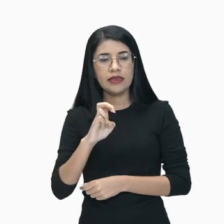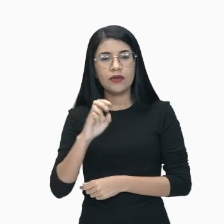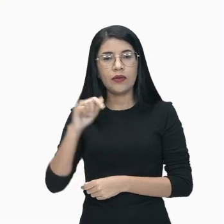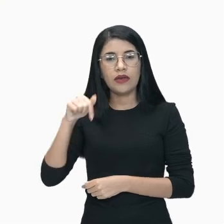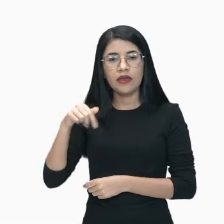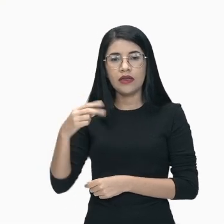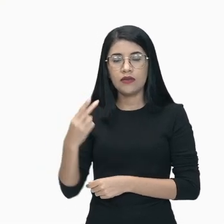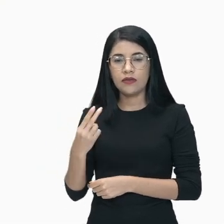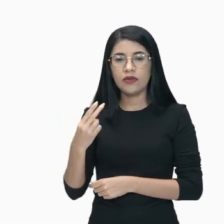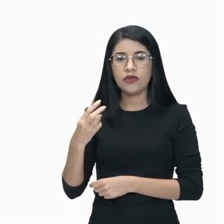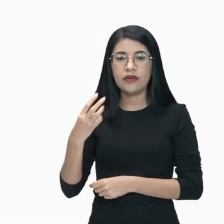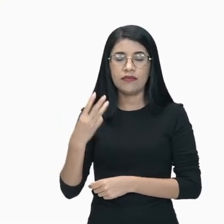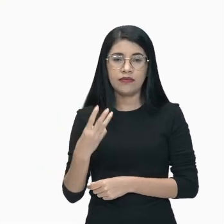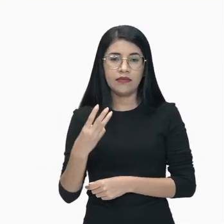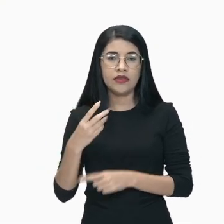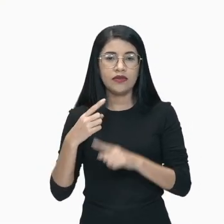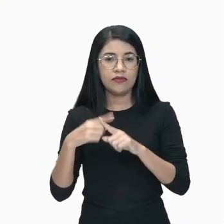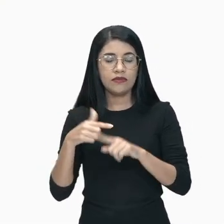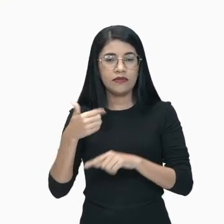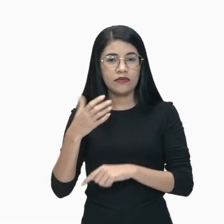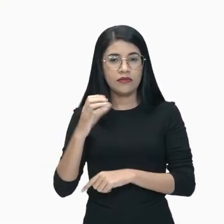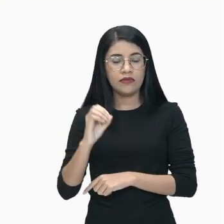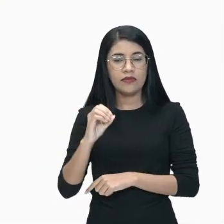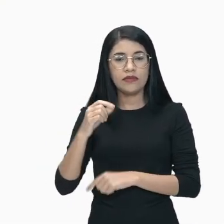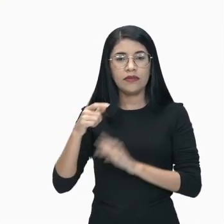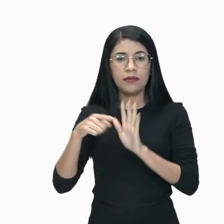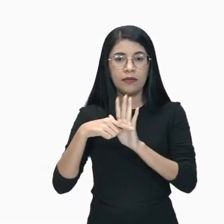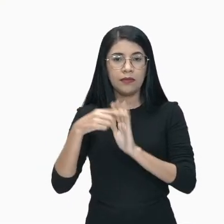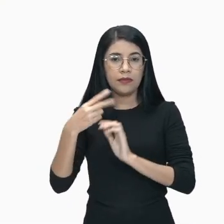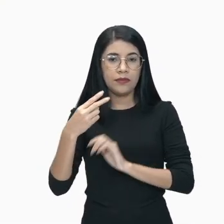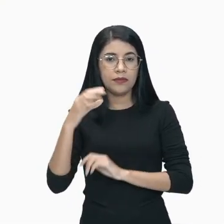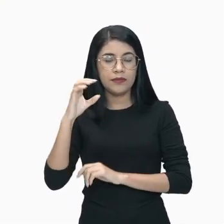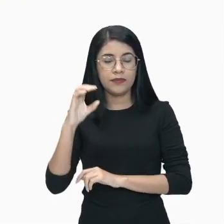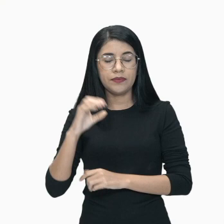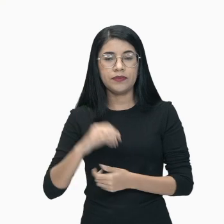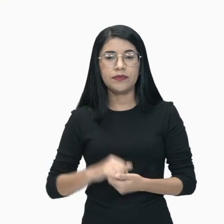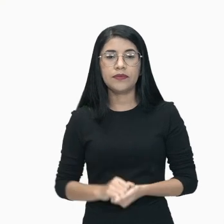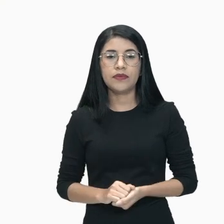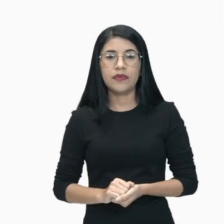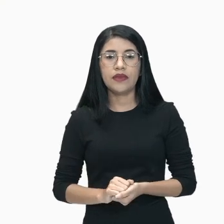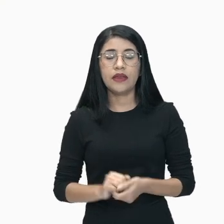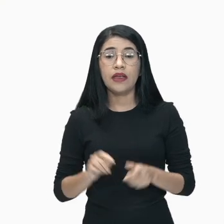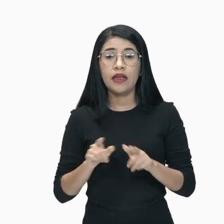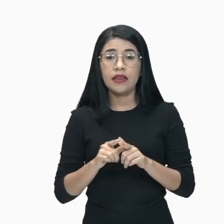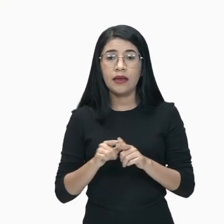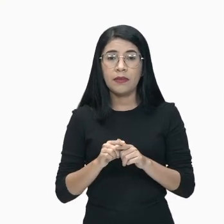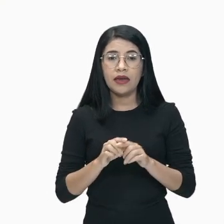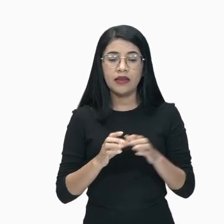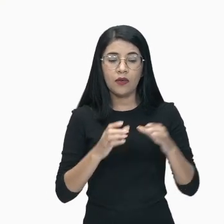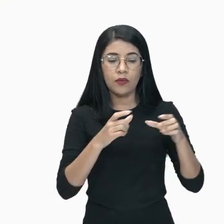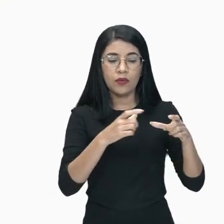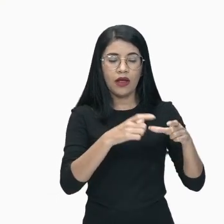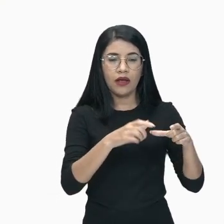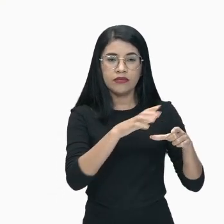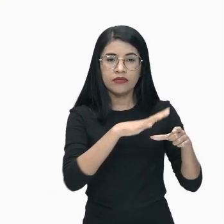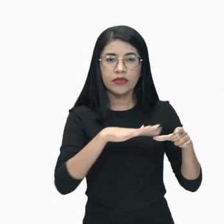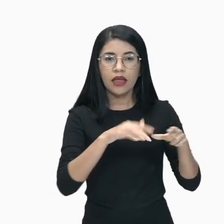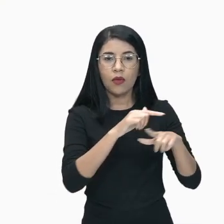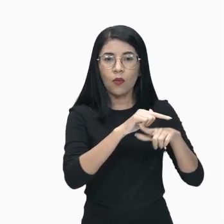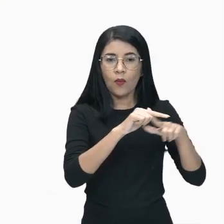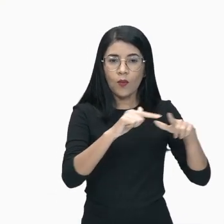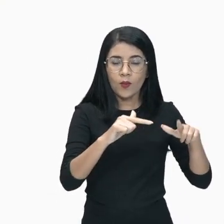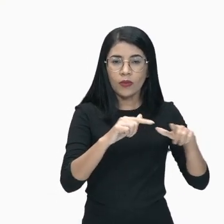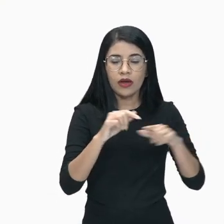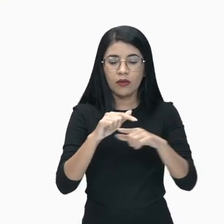vezes 10 a menos 12. E ele me disse também que elas estão separadas no vácuo. Olha aqui essa informação importante.